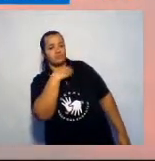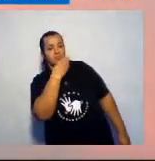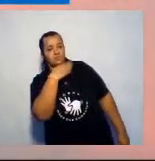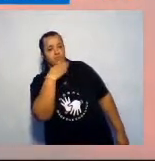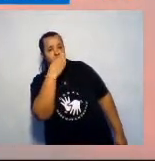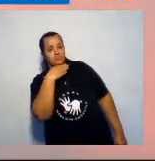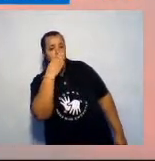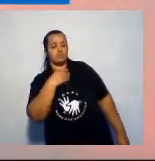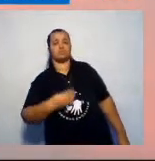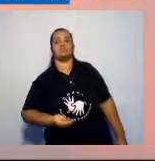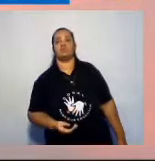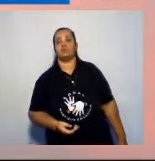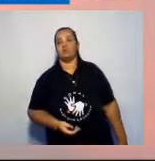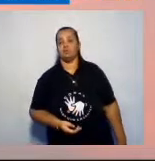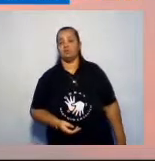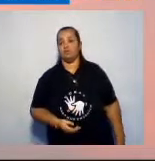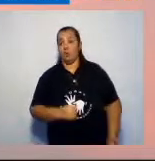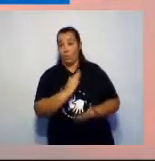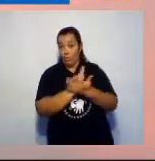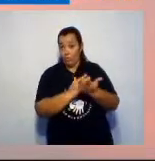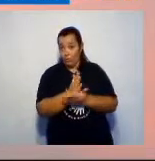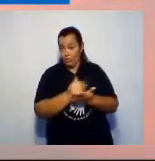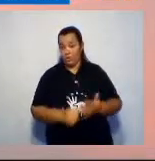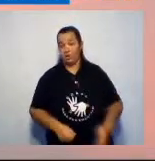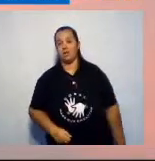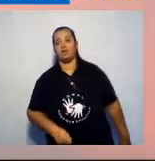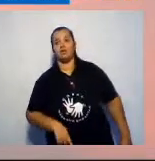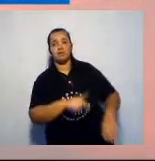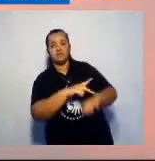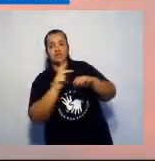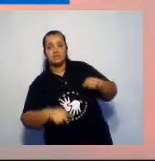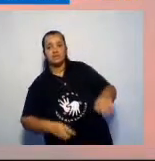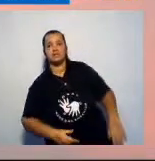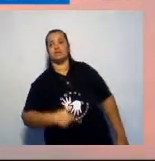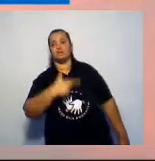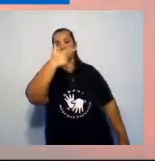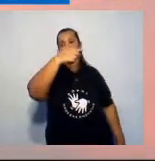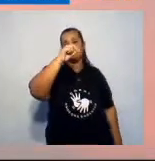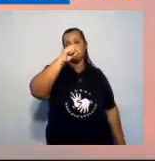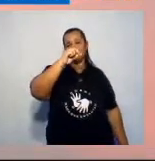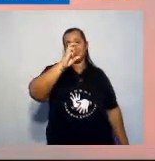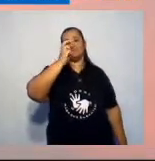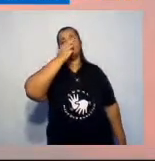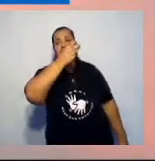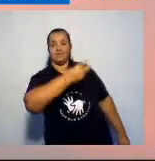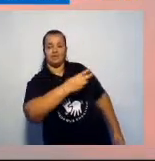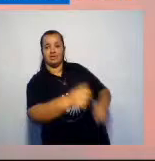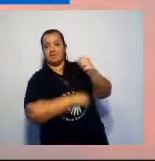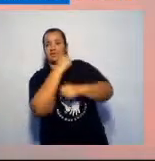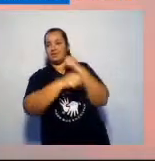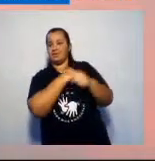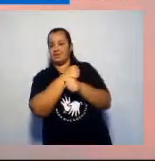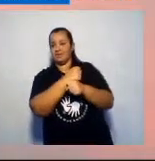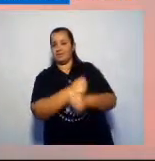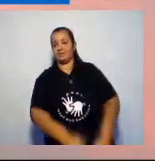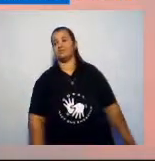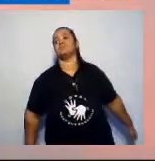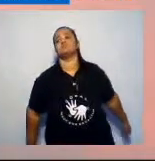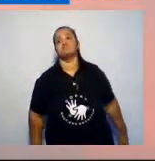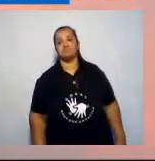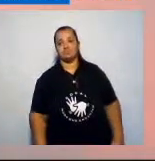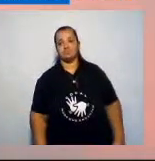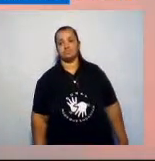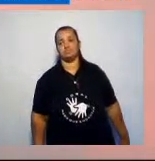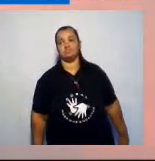compartilhando, continua curtindo, porque a festa não para, Piracaia 203 anos. Se tem samba de qualidade, no palco tem